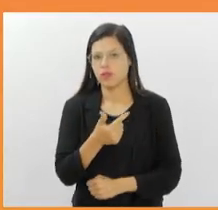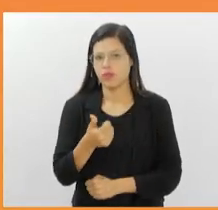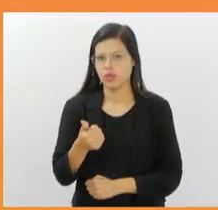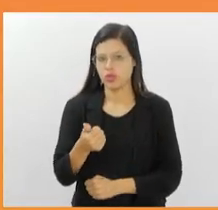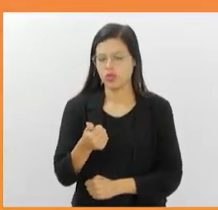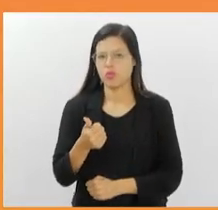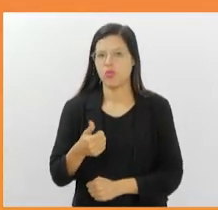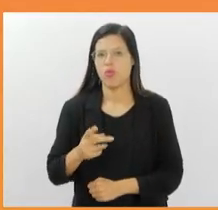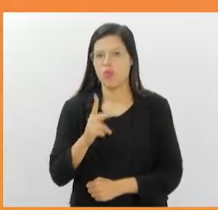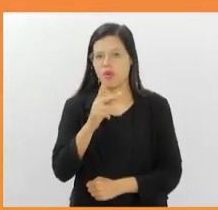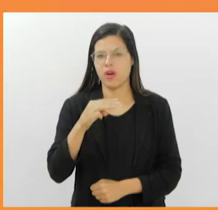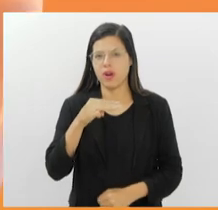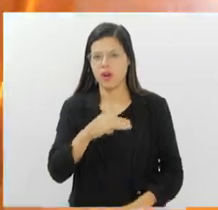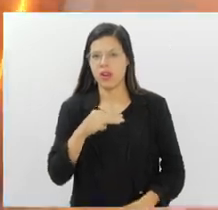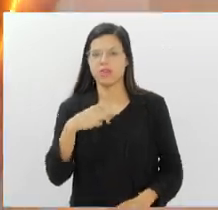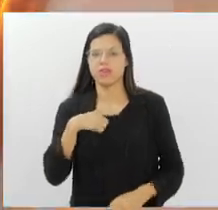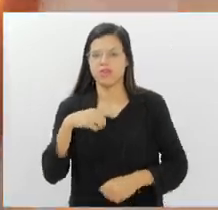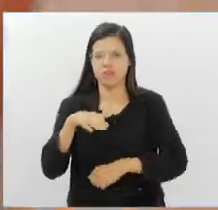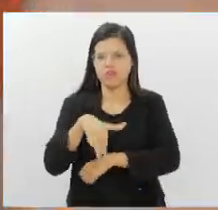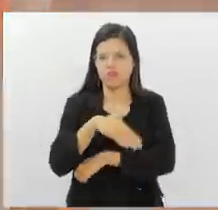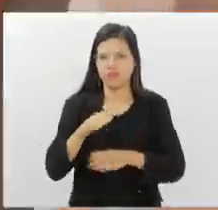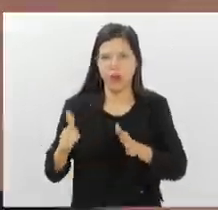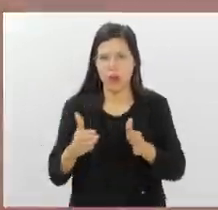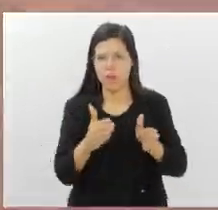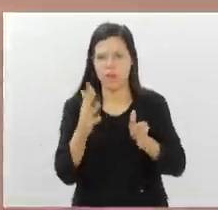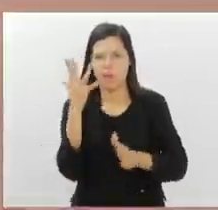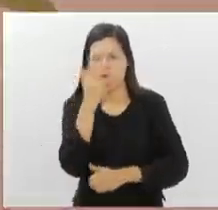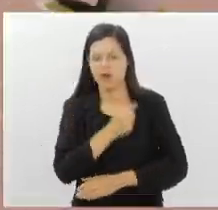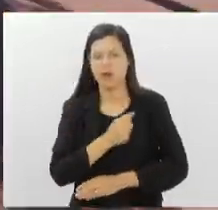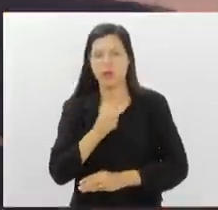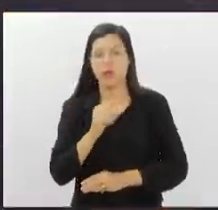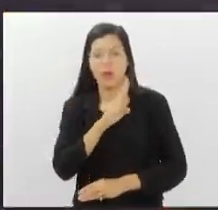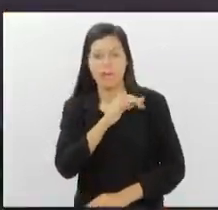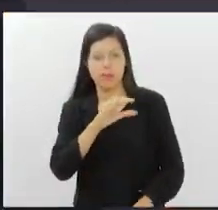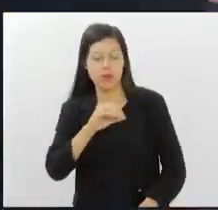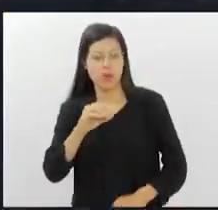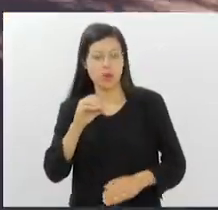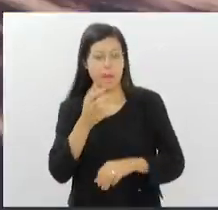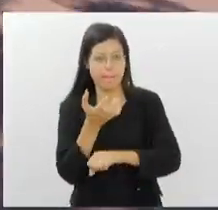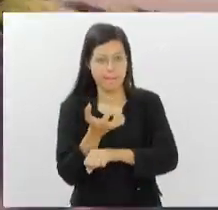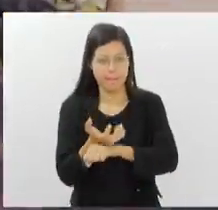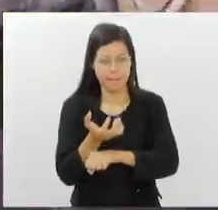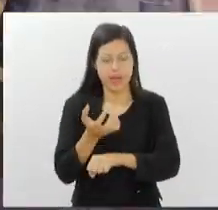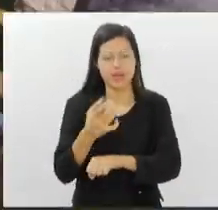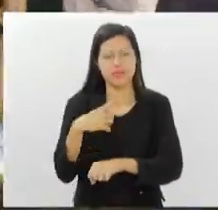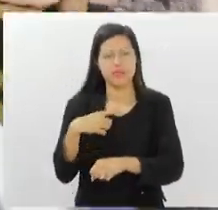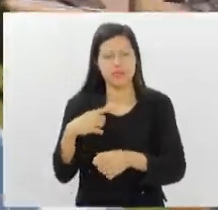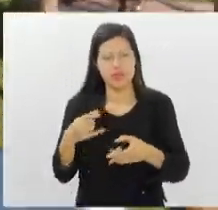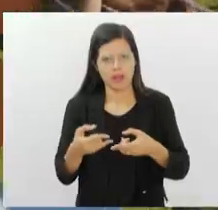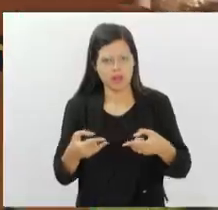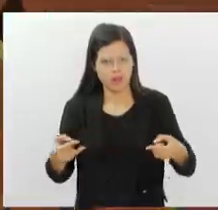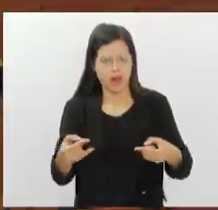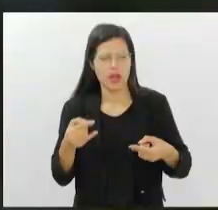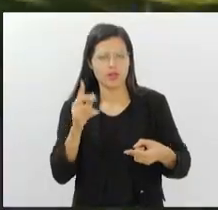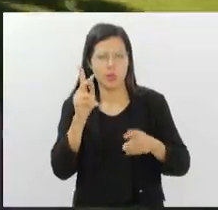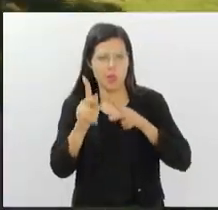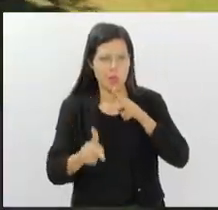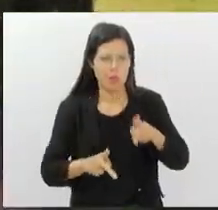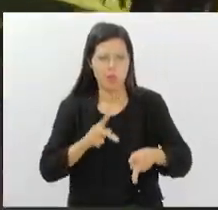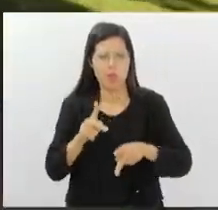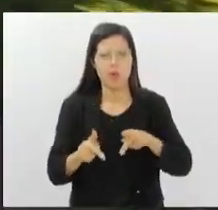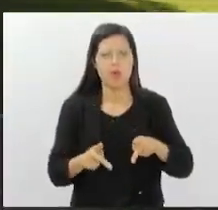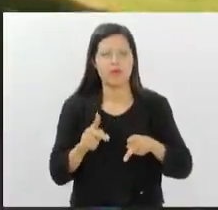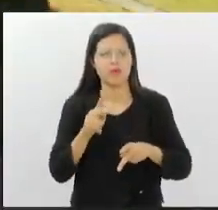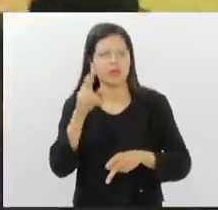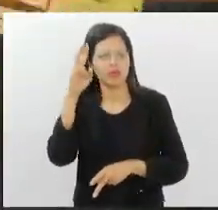percursos mais bonitos do Rio. Bioparque faz preço popular e vai abrir segunda e terça para comemorar